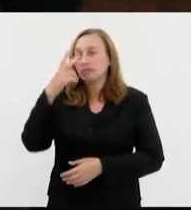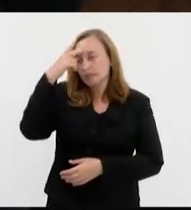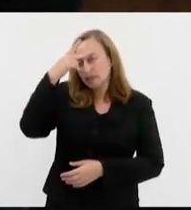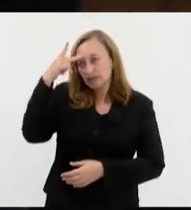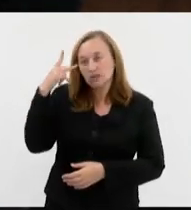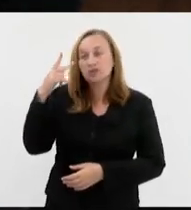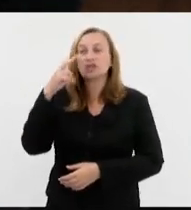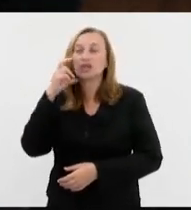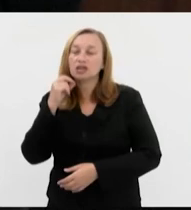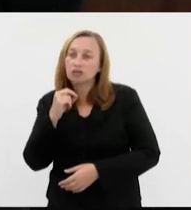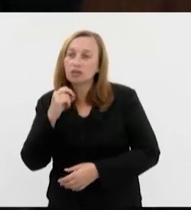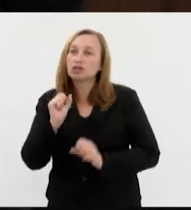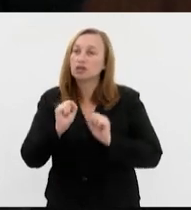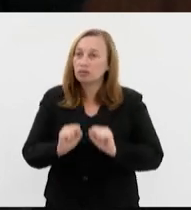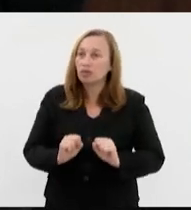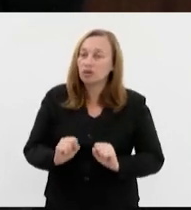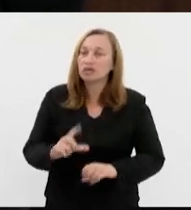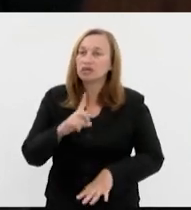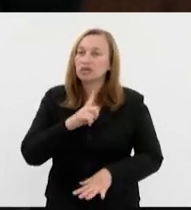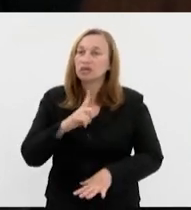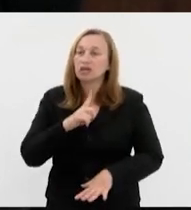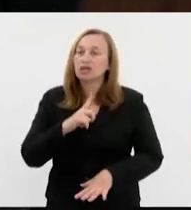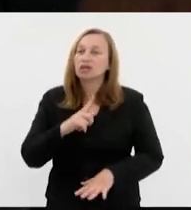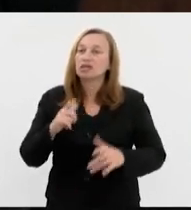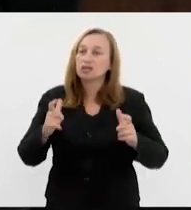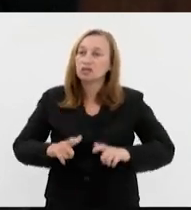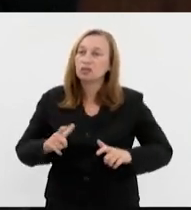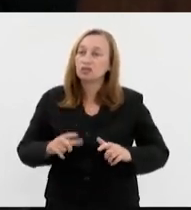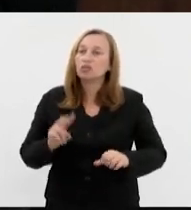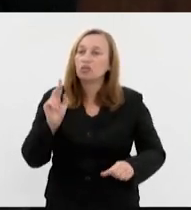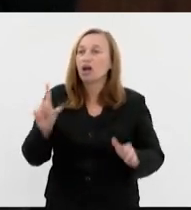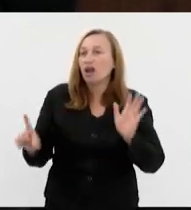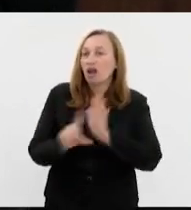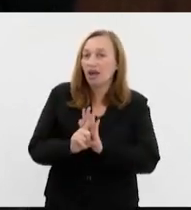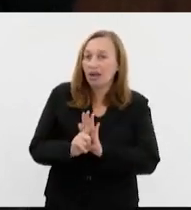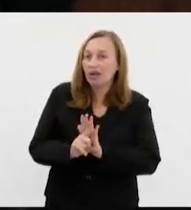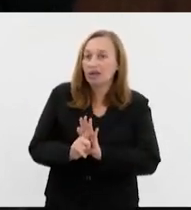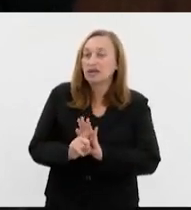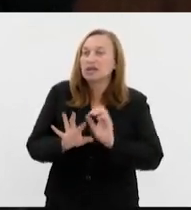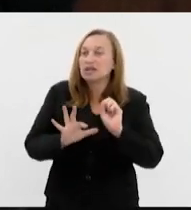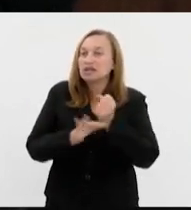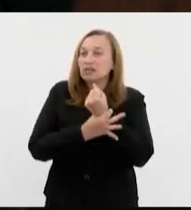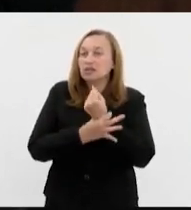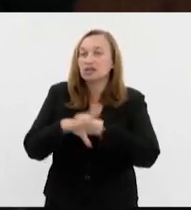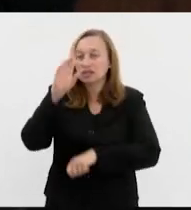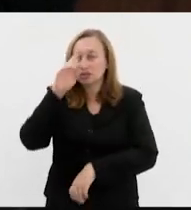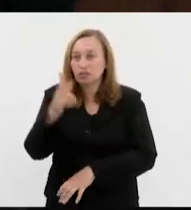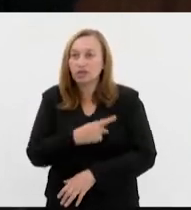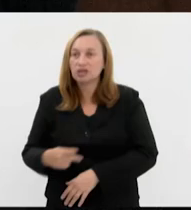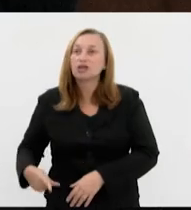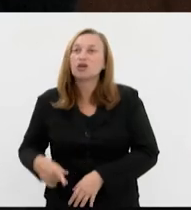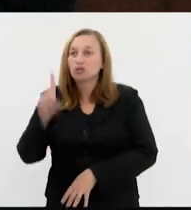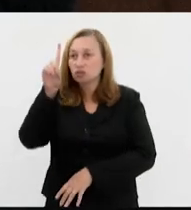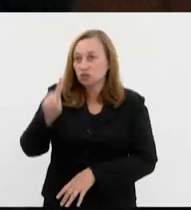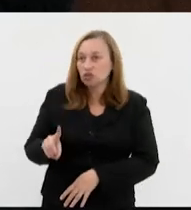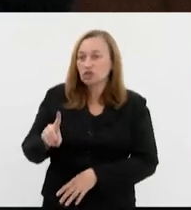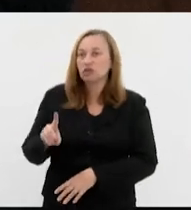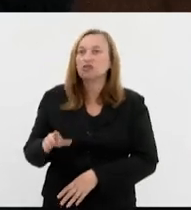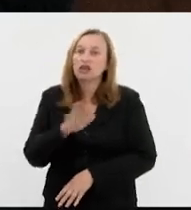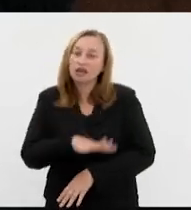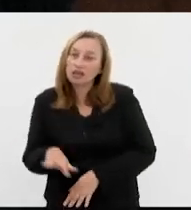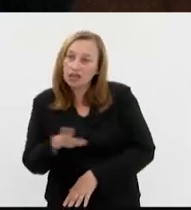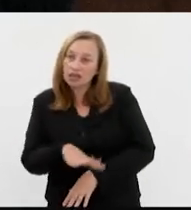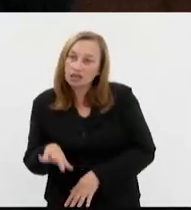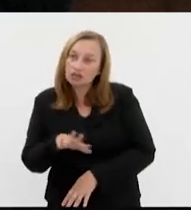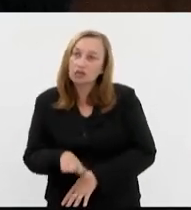possam ter aí, nesse espaço do parlamento, uma legislação que garante, senhora presidenta, o direito da criança, como bem